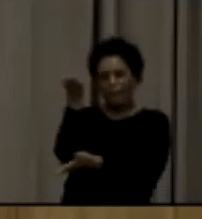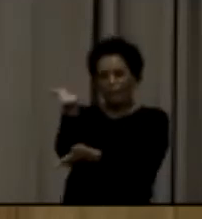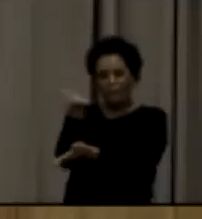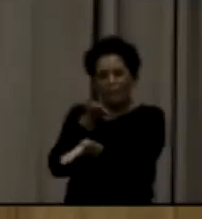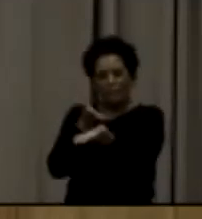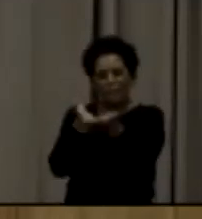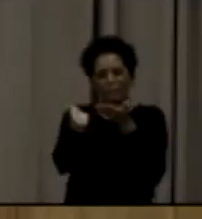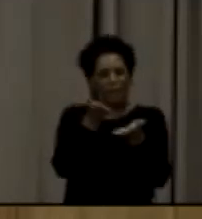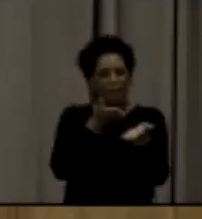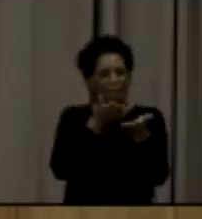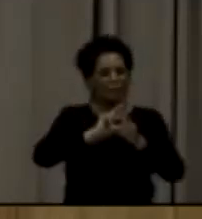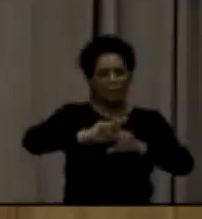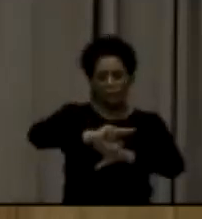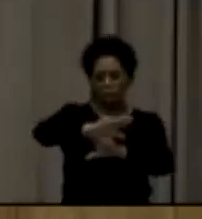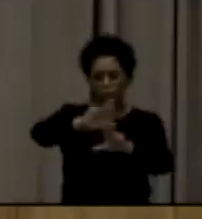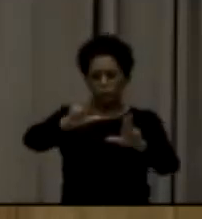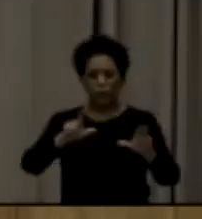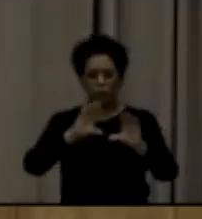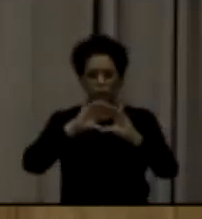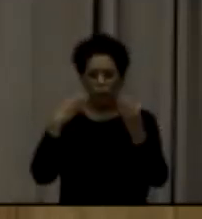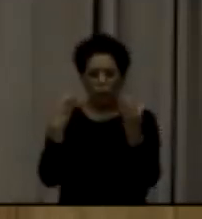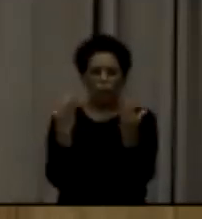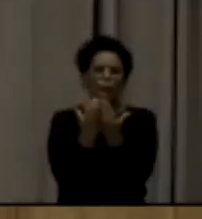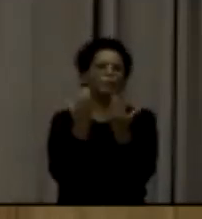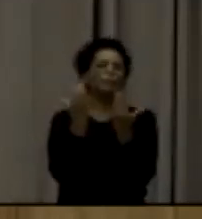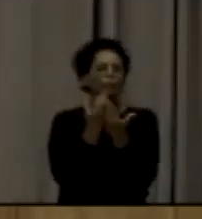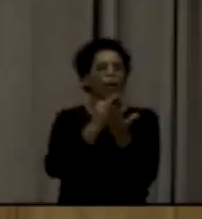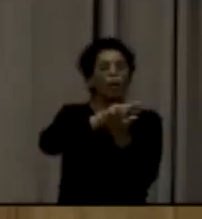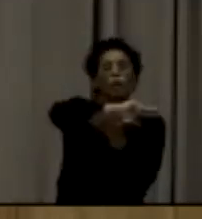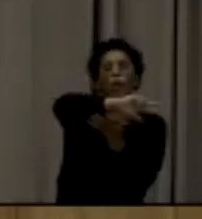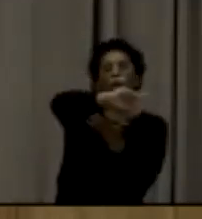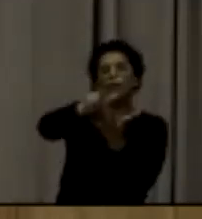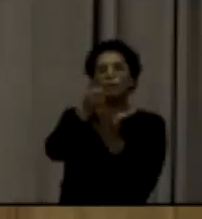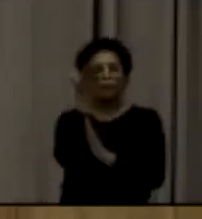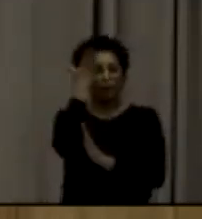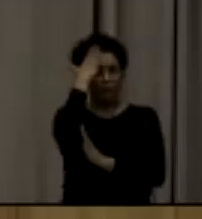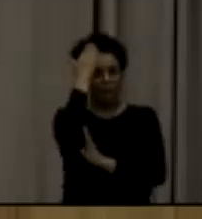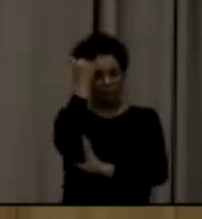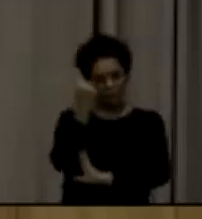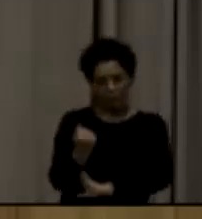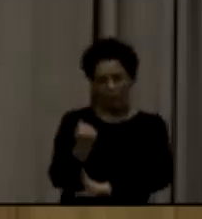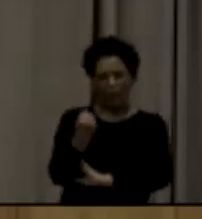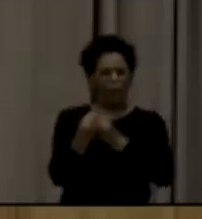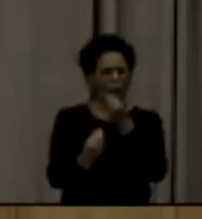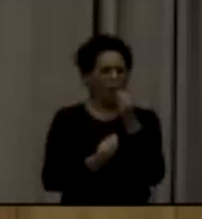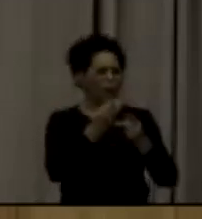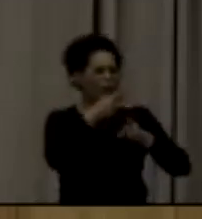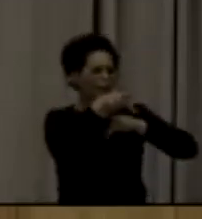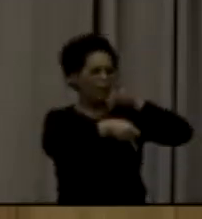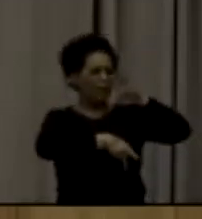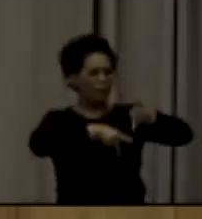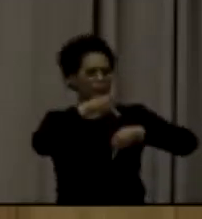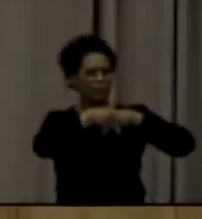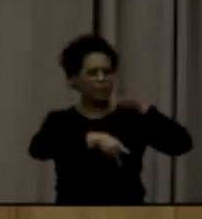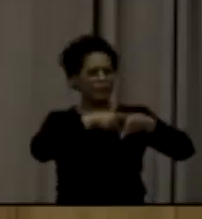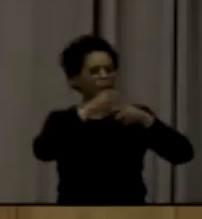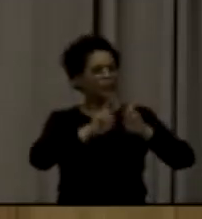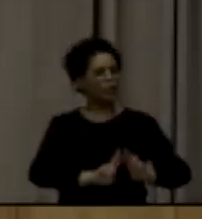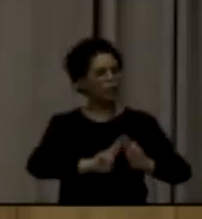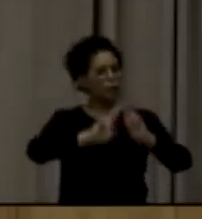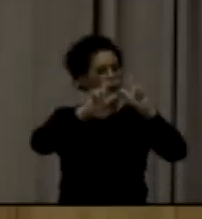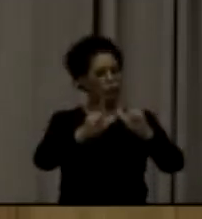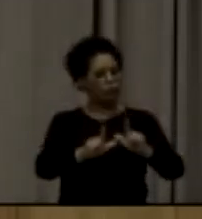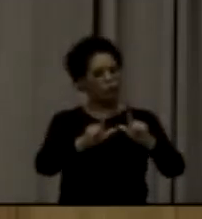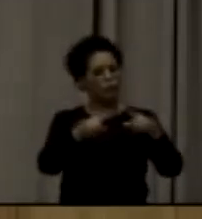as diferentes comunidades, a chamada ecologia dos saberes, o que se faz com as populações, com as suas